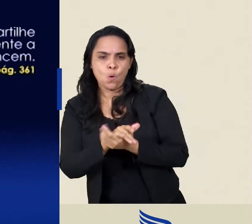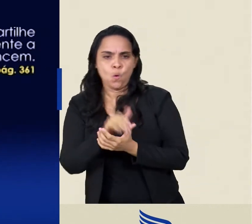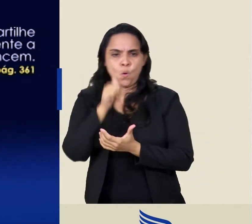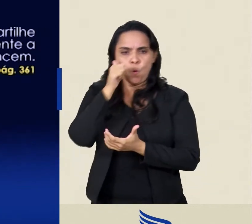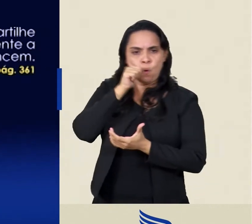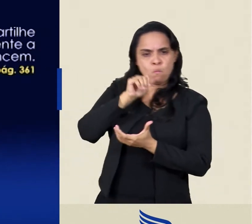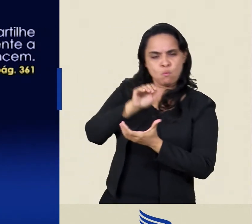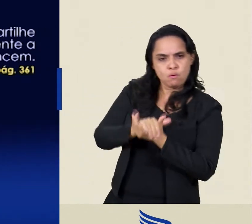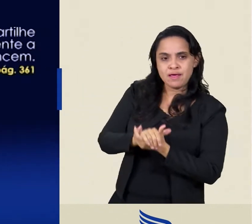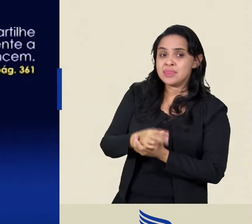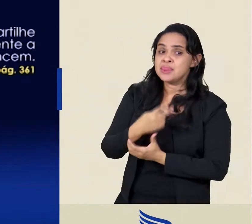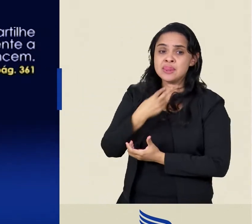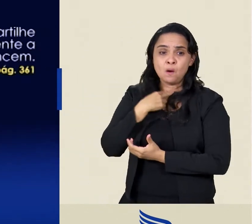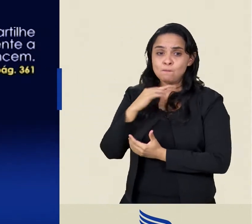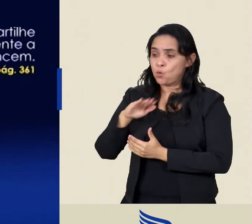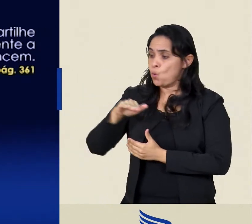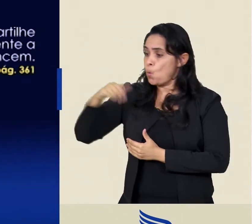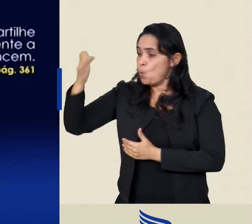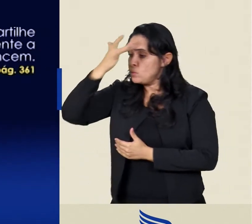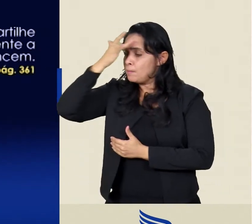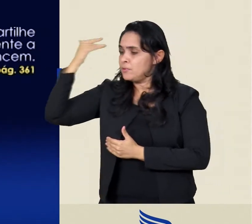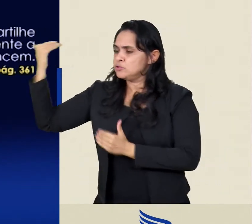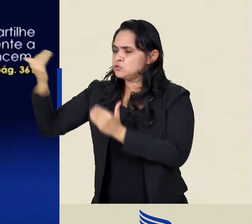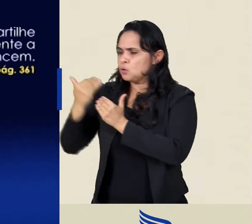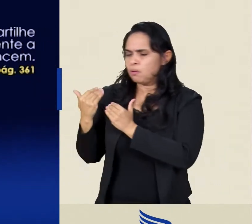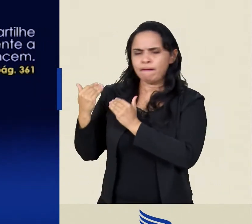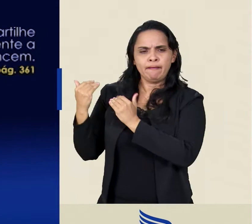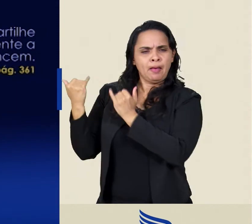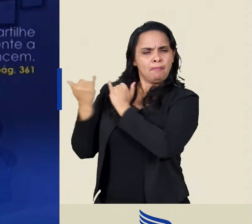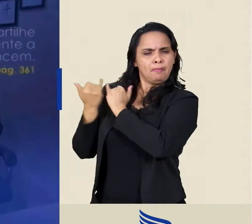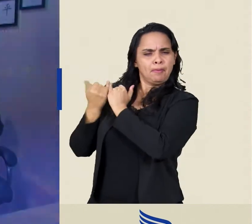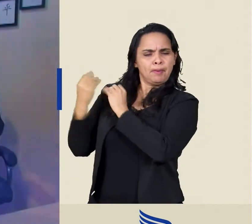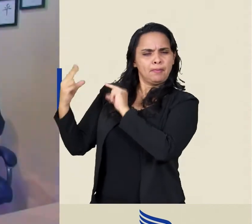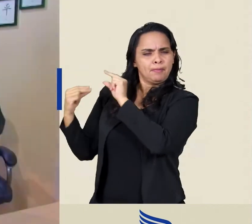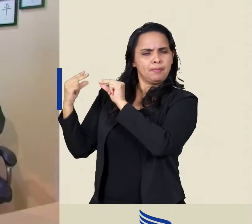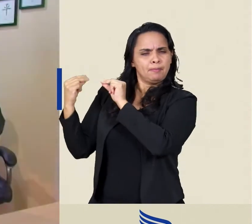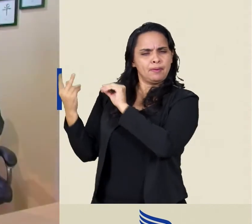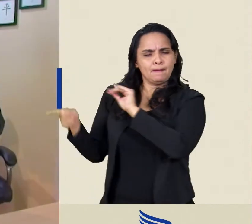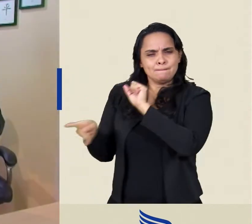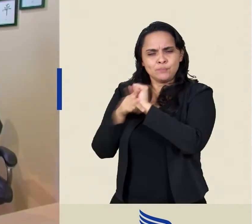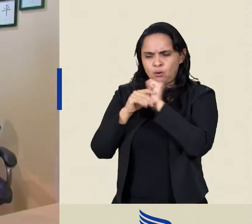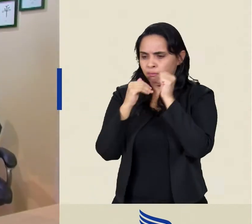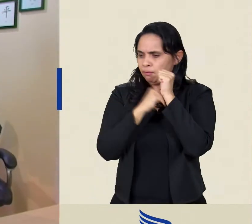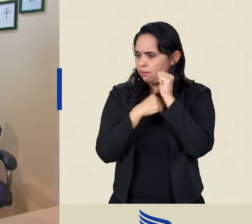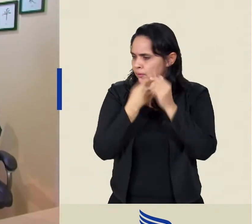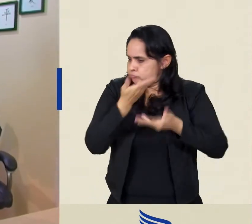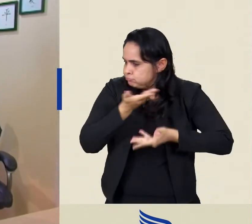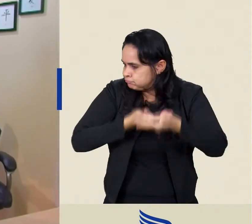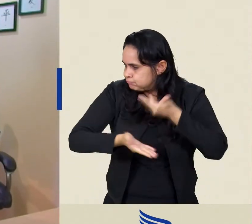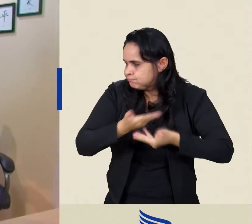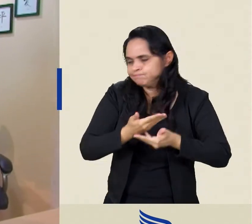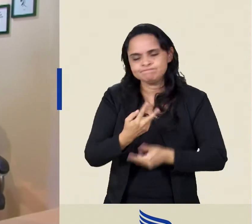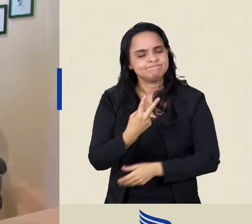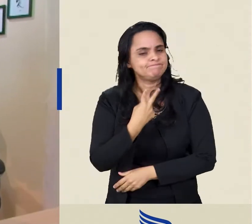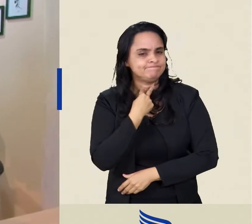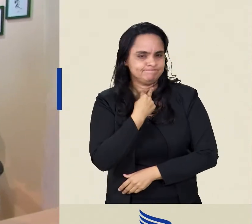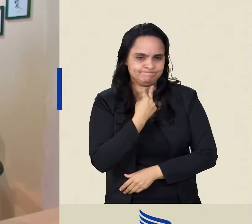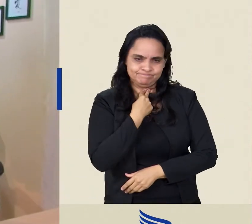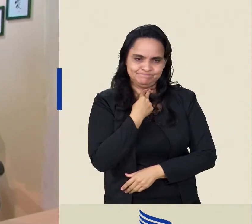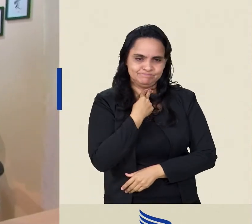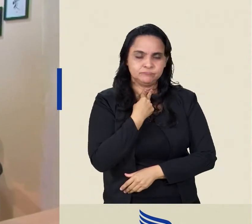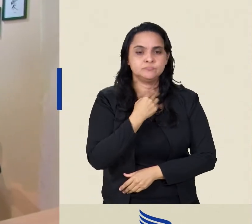permitam que outro partilhe das confidências que somente a eles pertencem. Nem mesmo os pais,